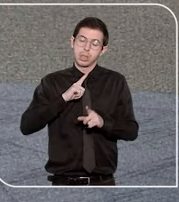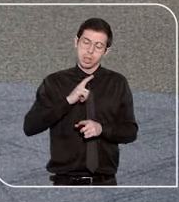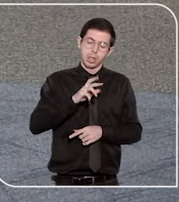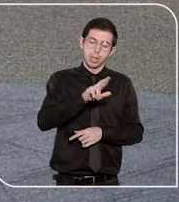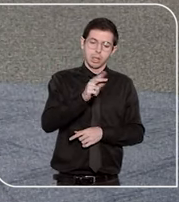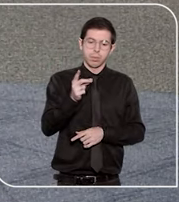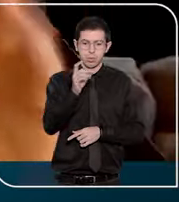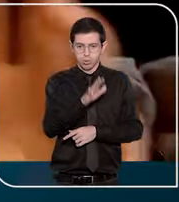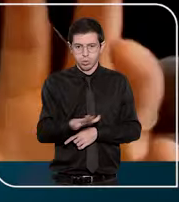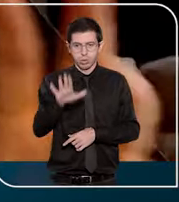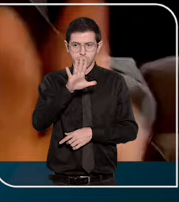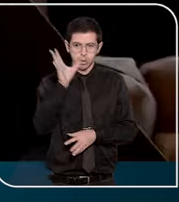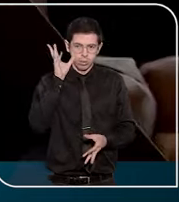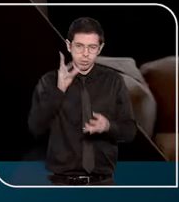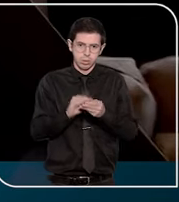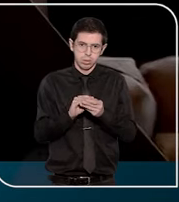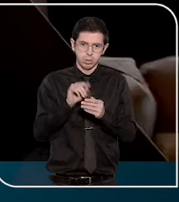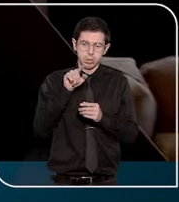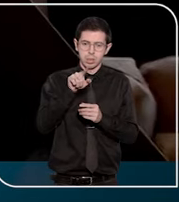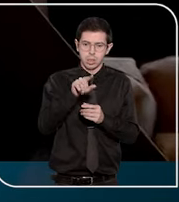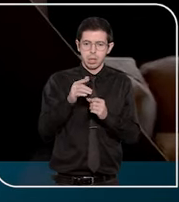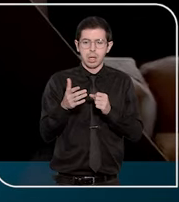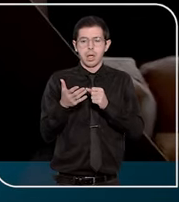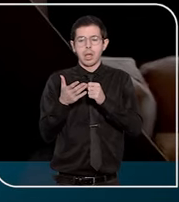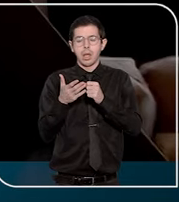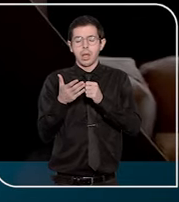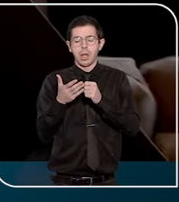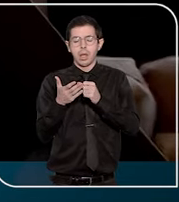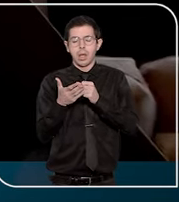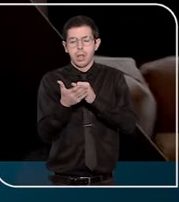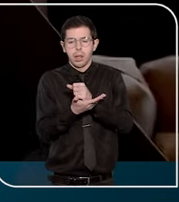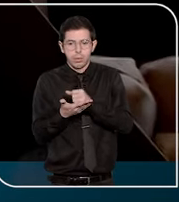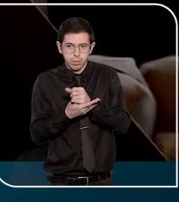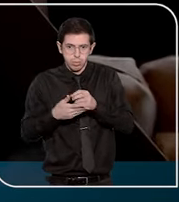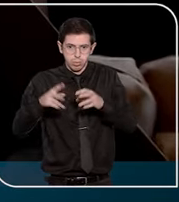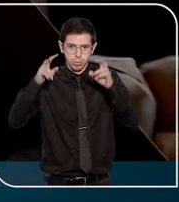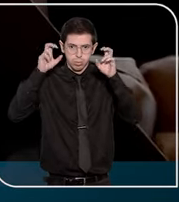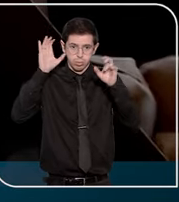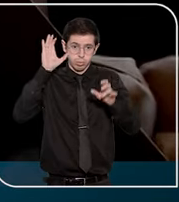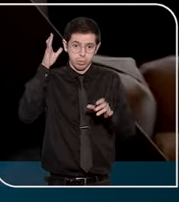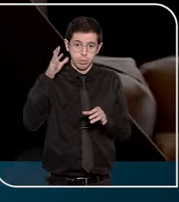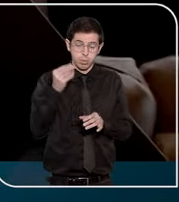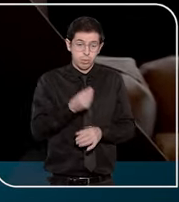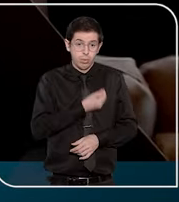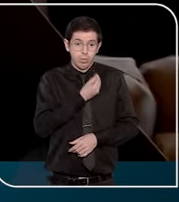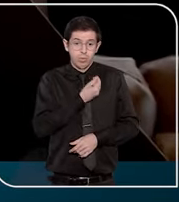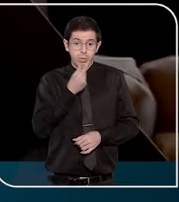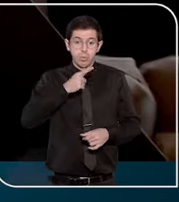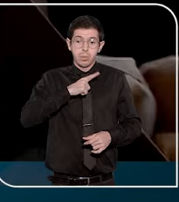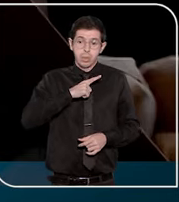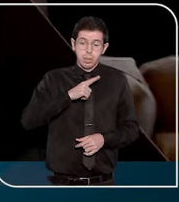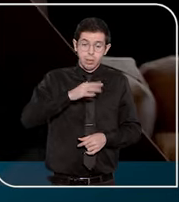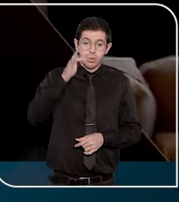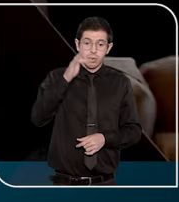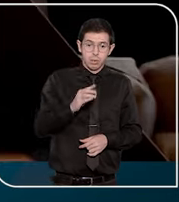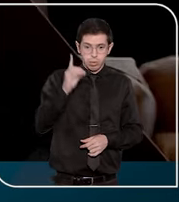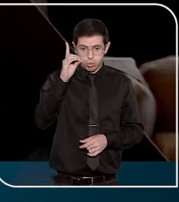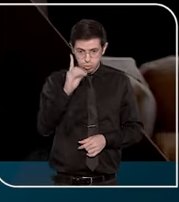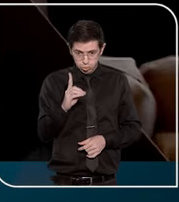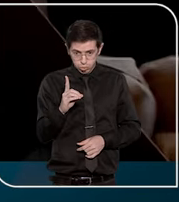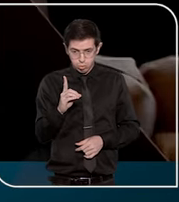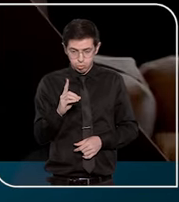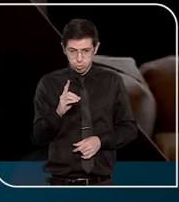geral. E essa questão da fundamentação das decisões é muito viva, porque nós aprendemos na faculdade de Direito. Estado Democrático de Direito,